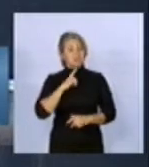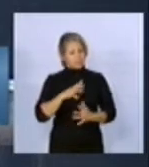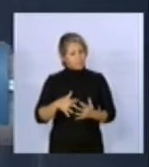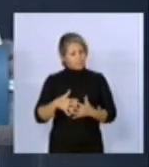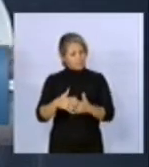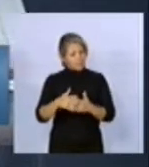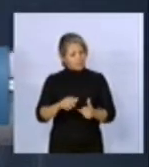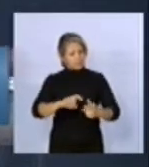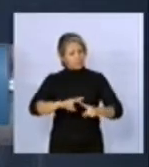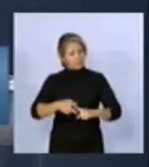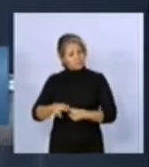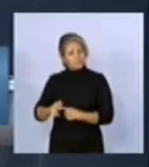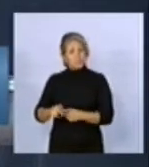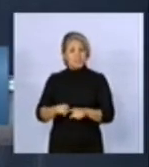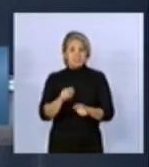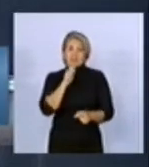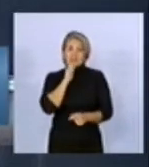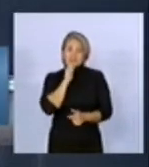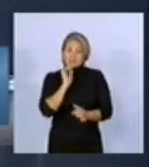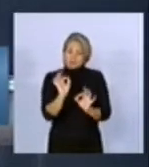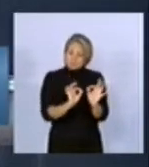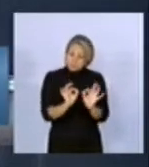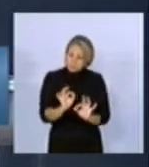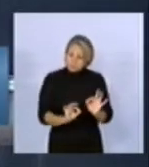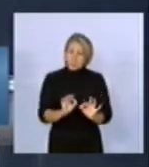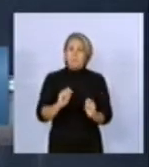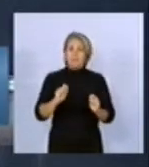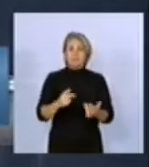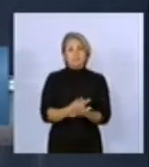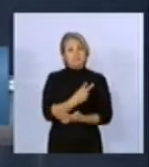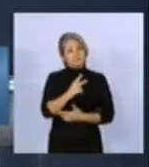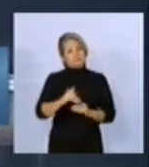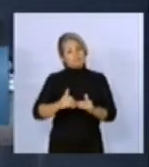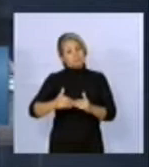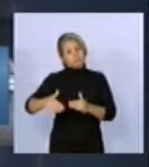acreditamos que até e Socorro com o tempo